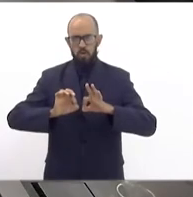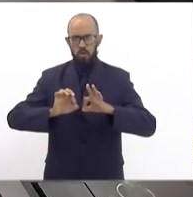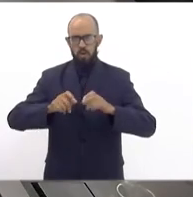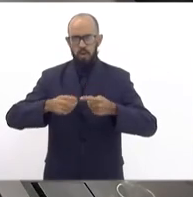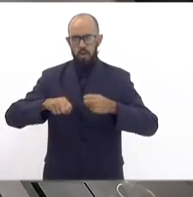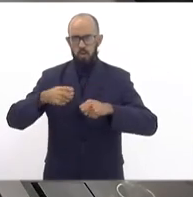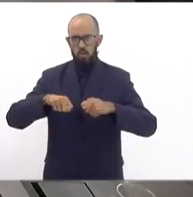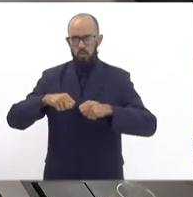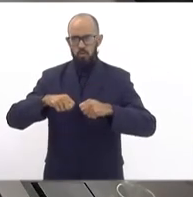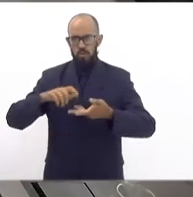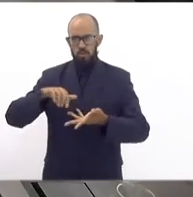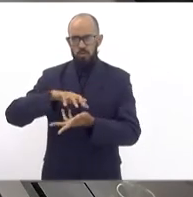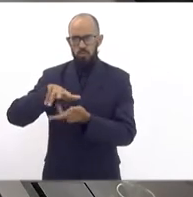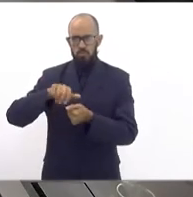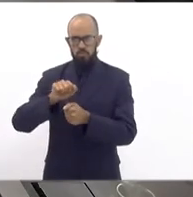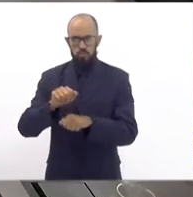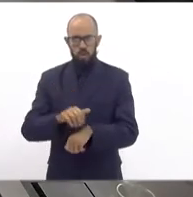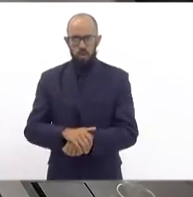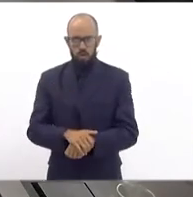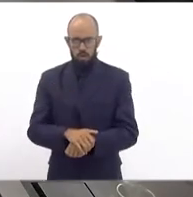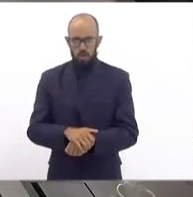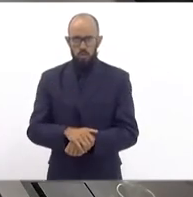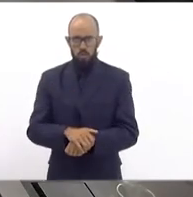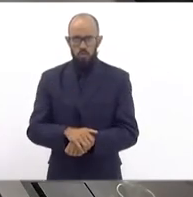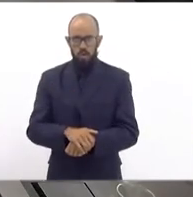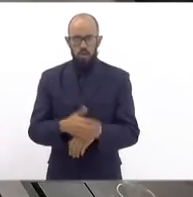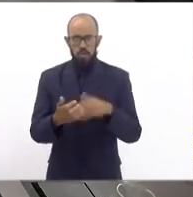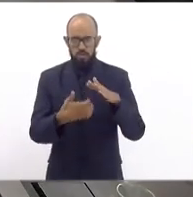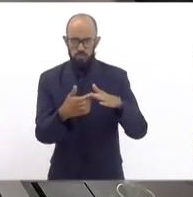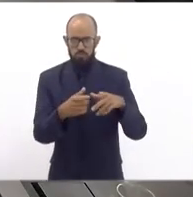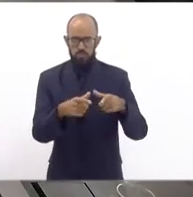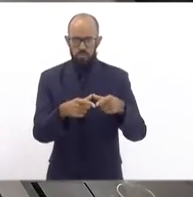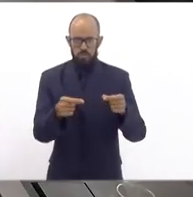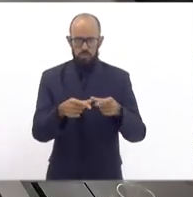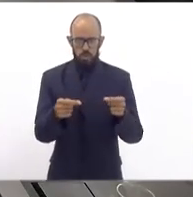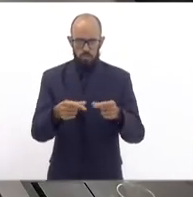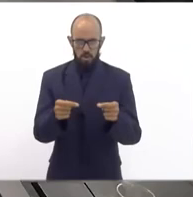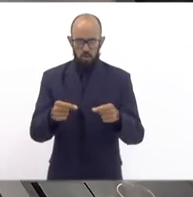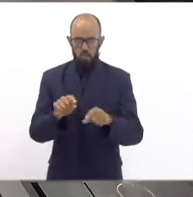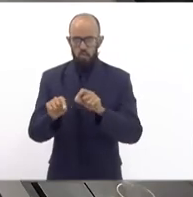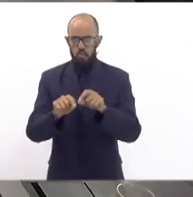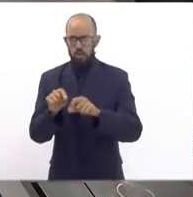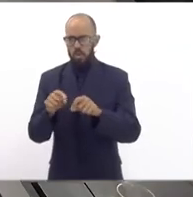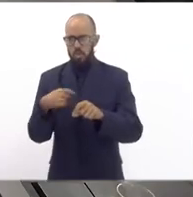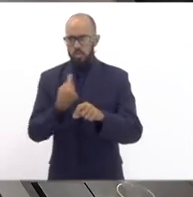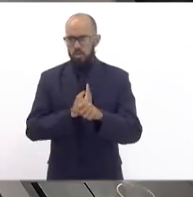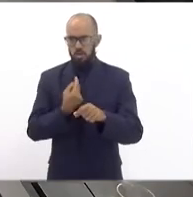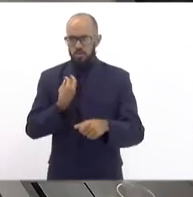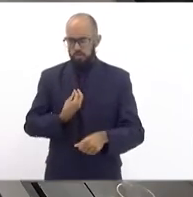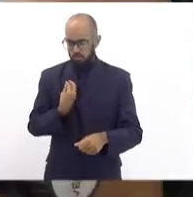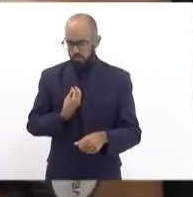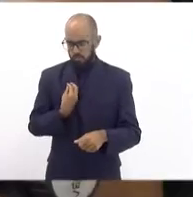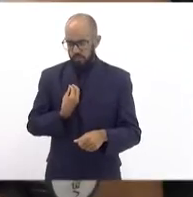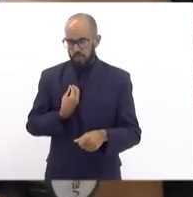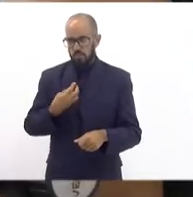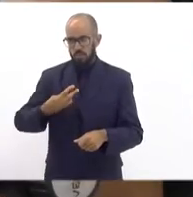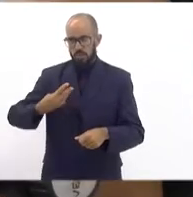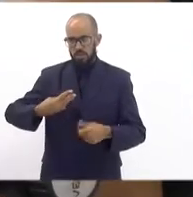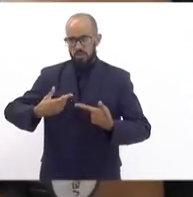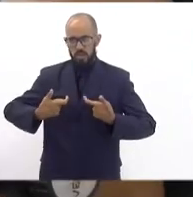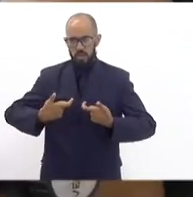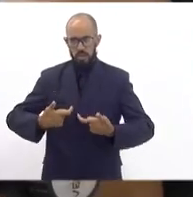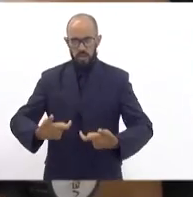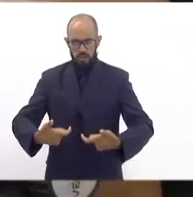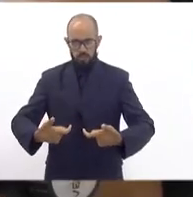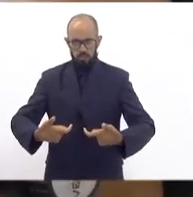da concessionária japonesa, né? Nós estamos vivendo a Terceira Guerra Mundial, sob o ponto